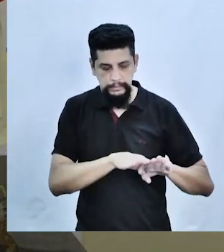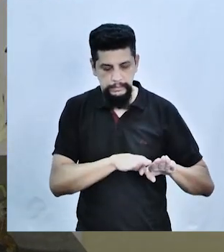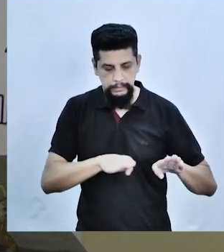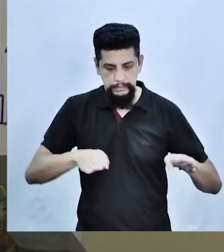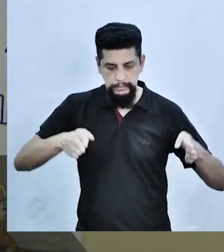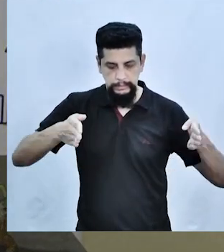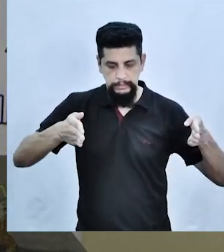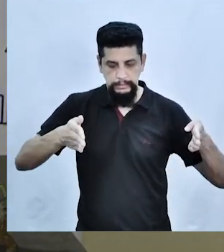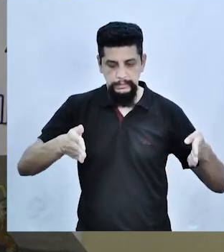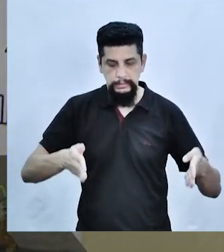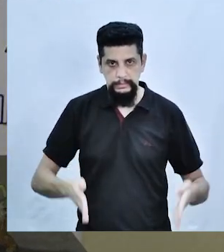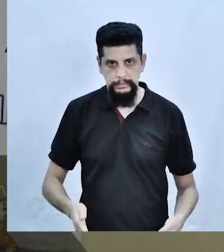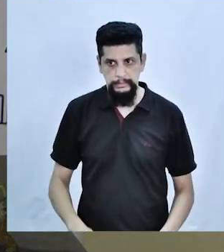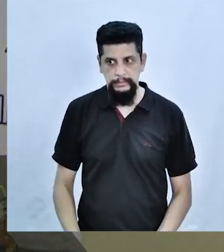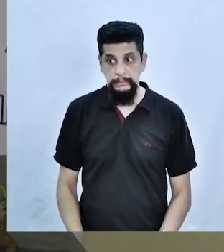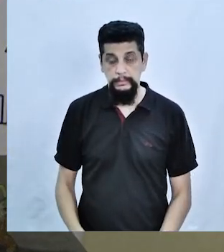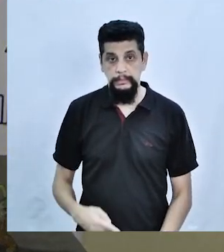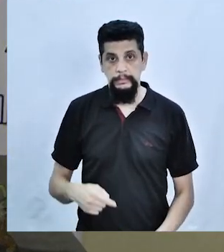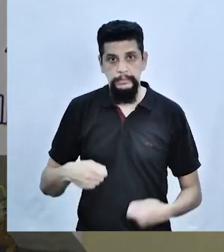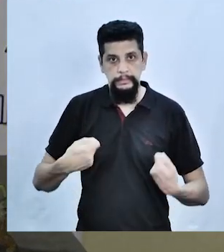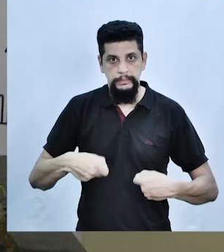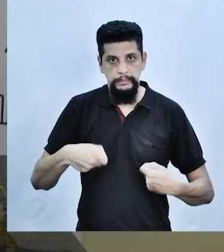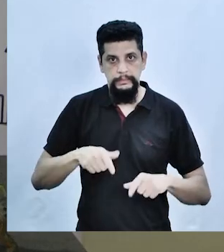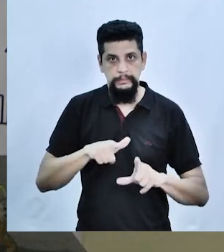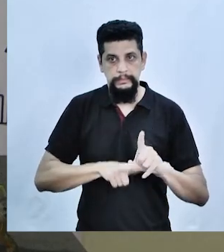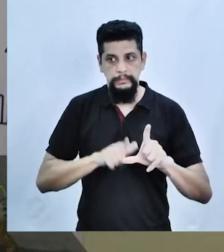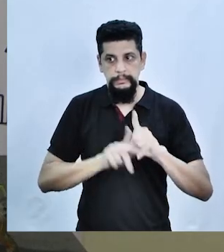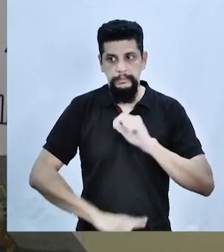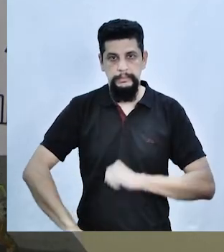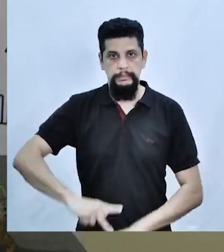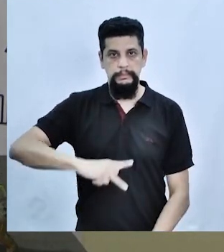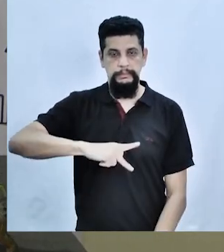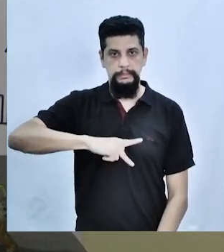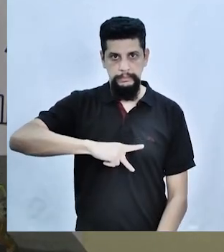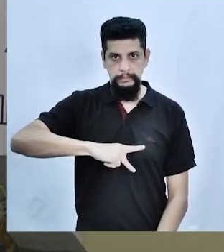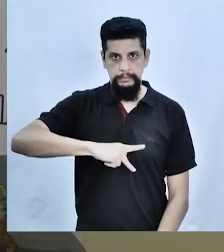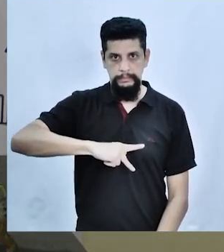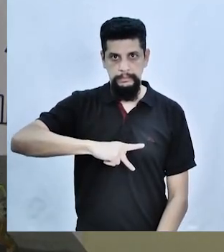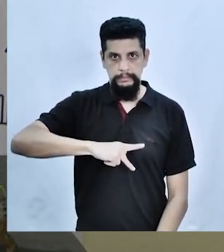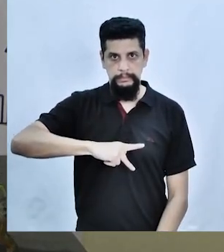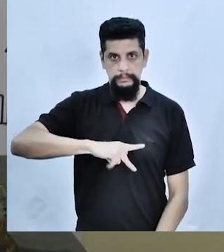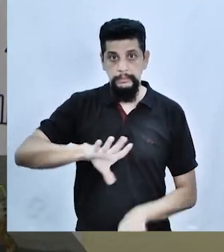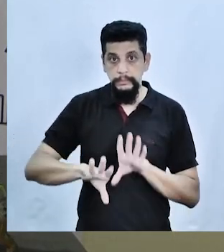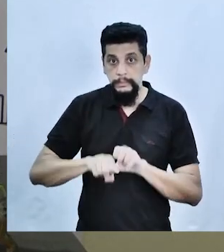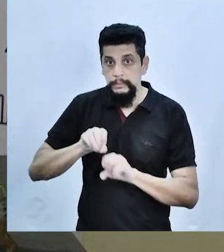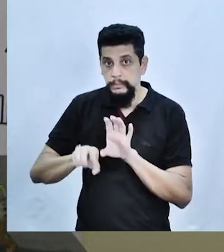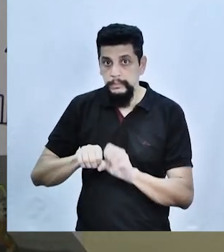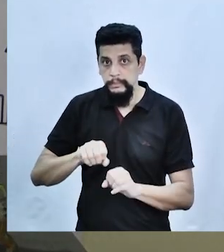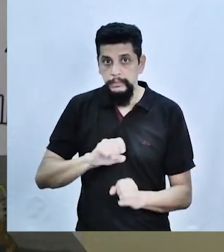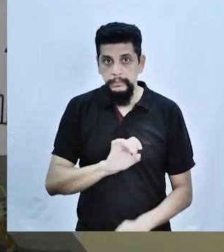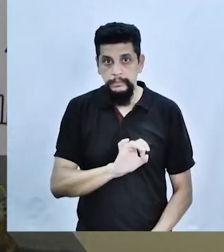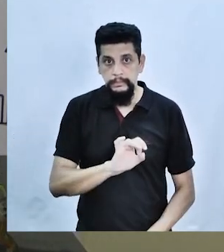nós vamos montar na mesa, ó. Então nós precisamos da letra P, separaram lá.